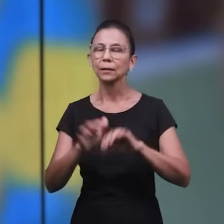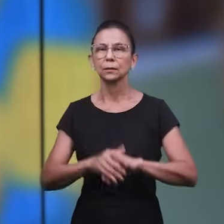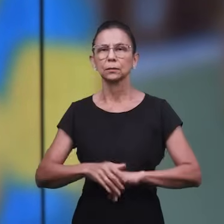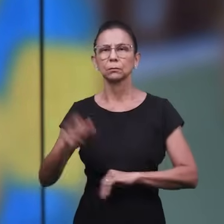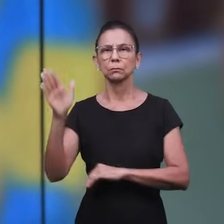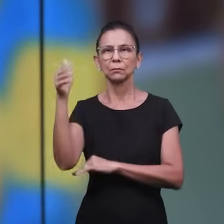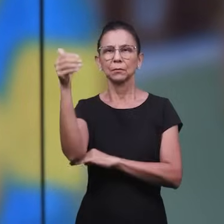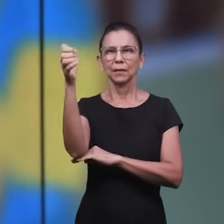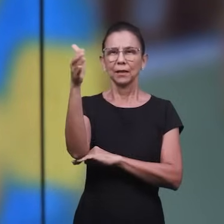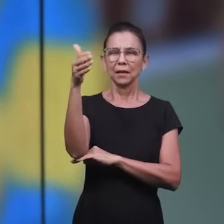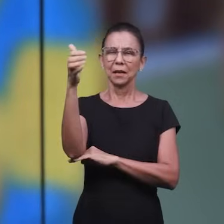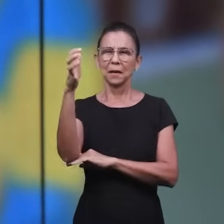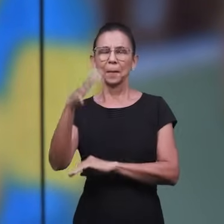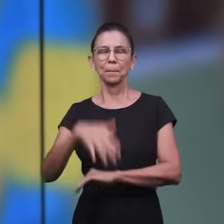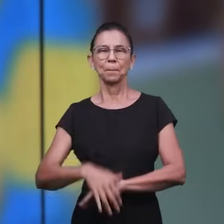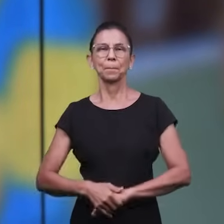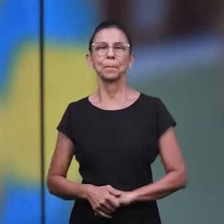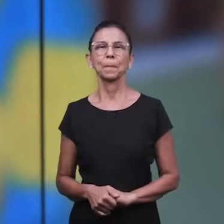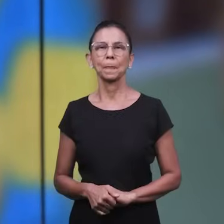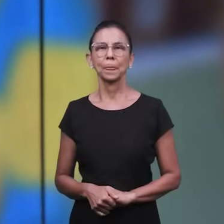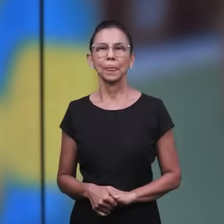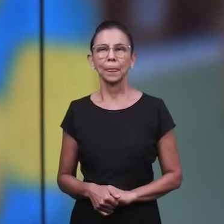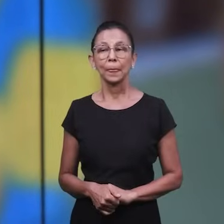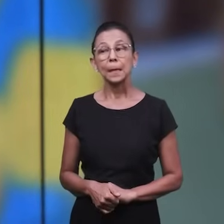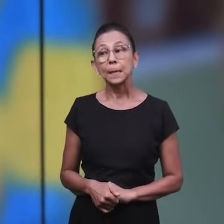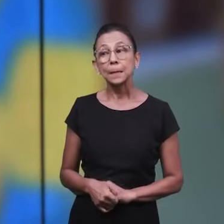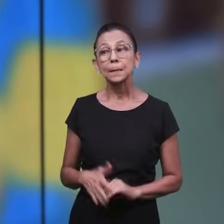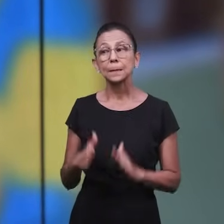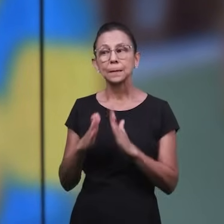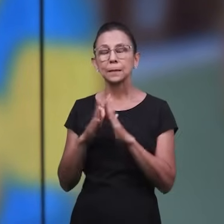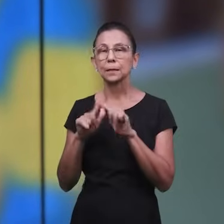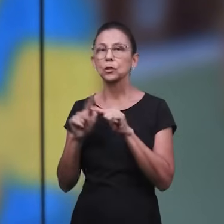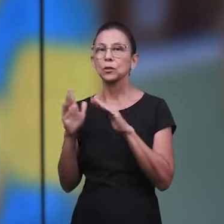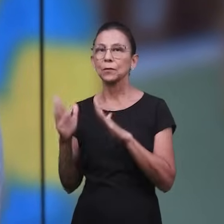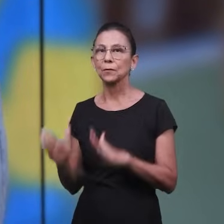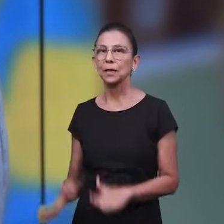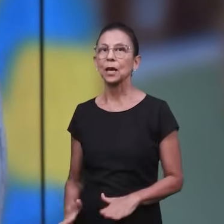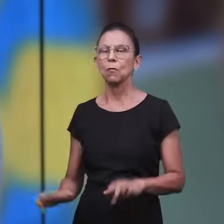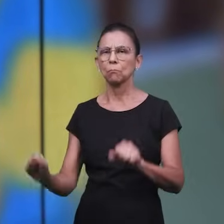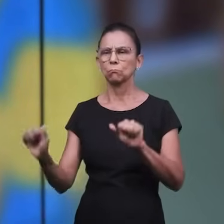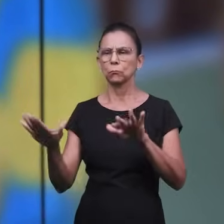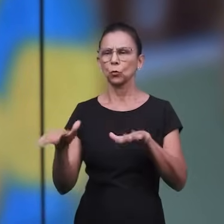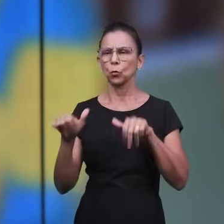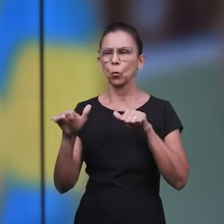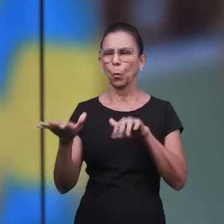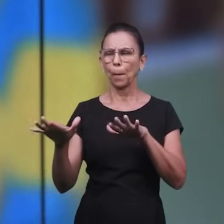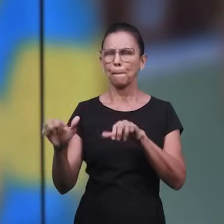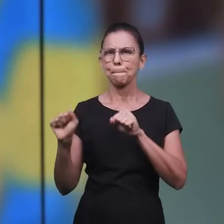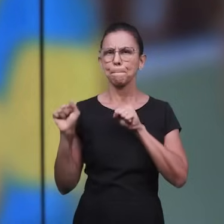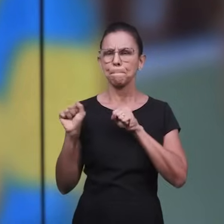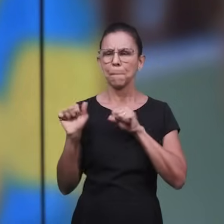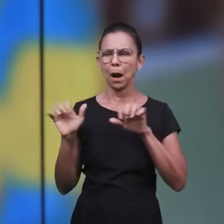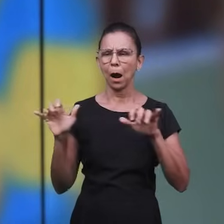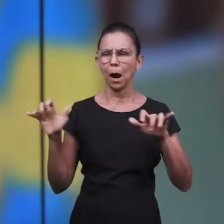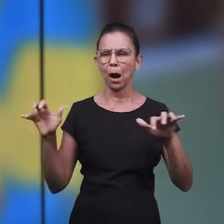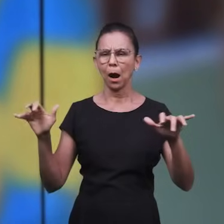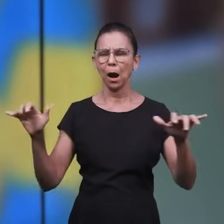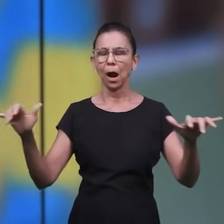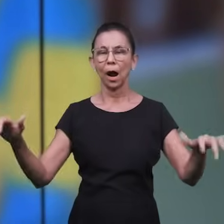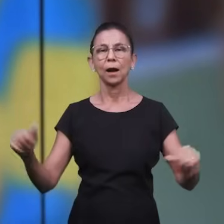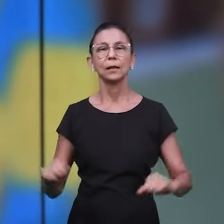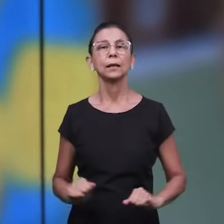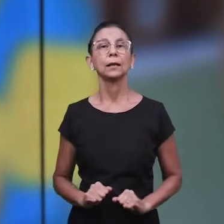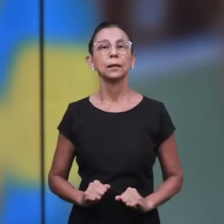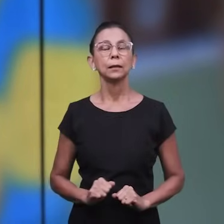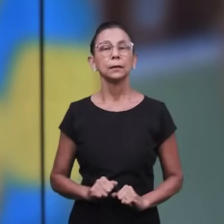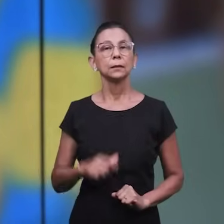grandioso. A Igreja Fiel é um grande exército composto por servos fiéis de todo o